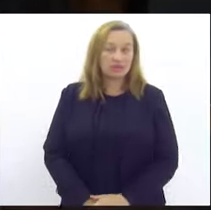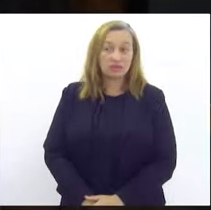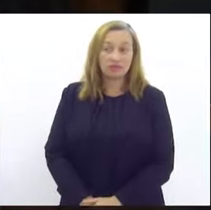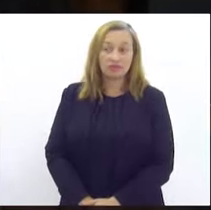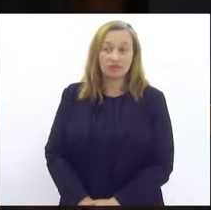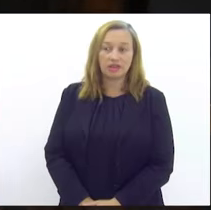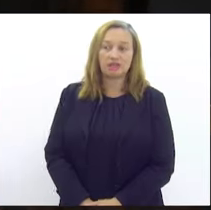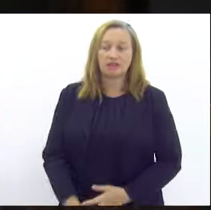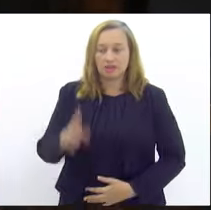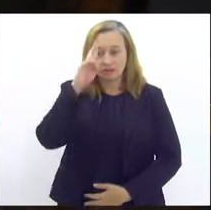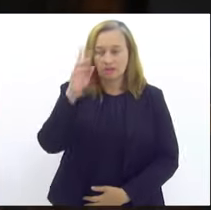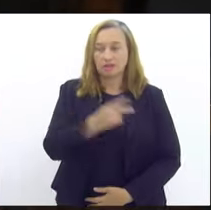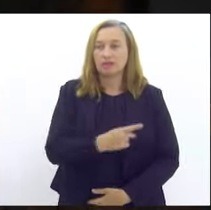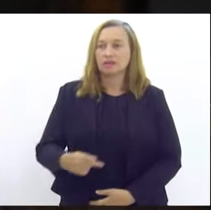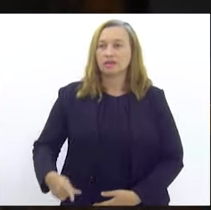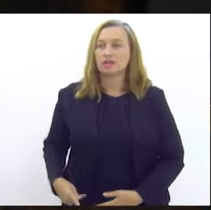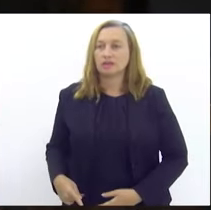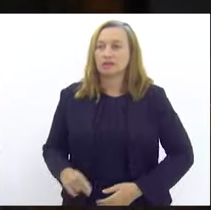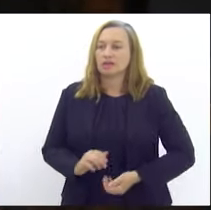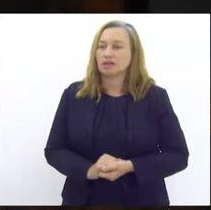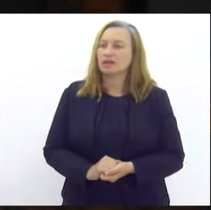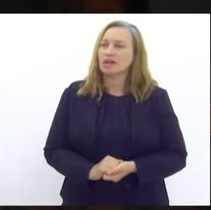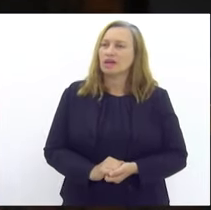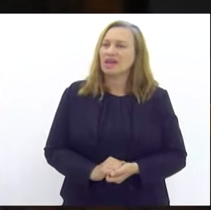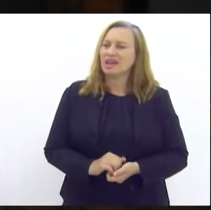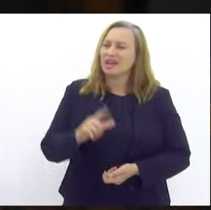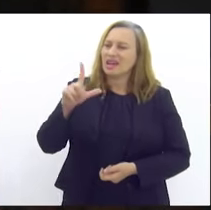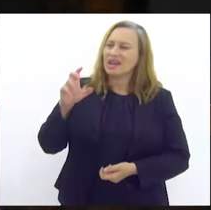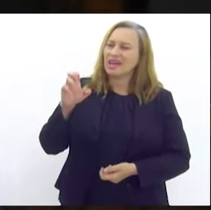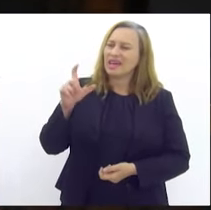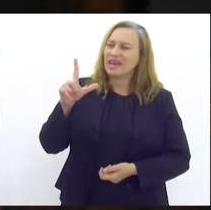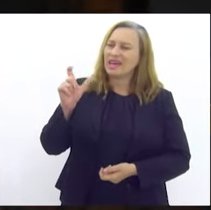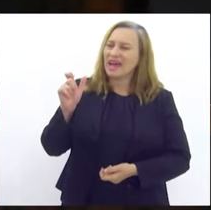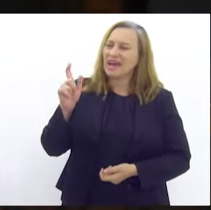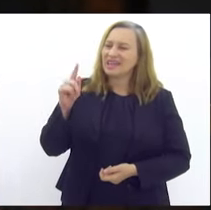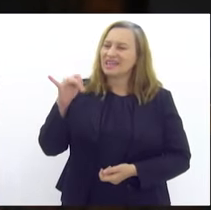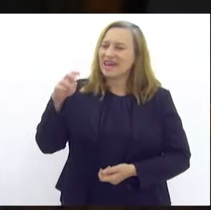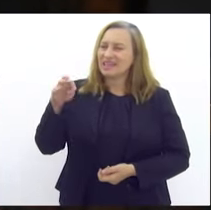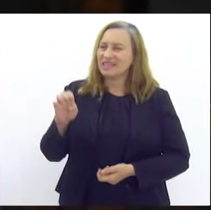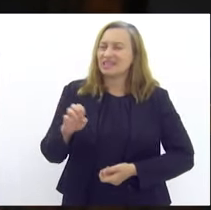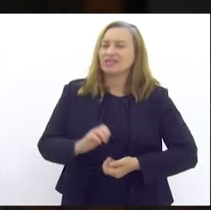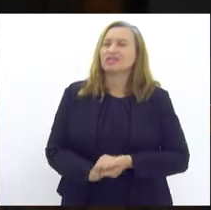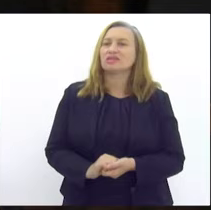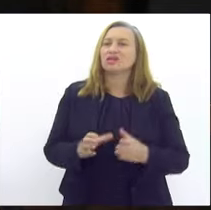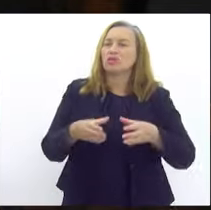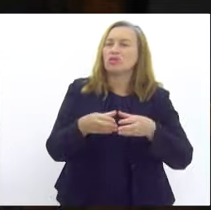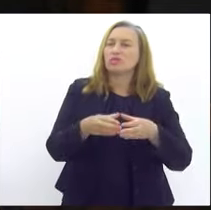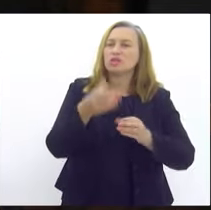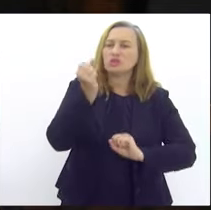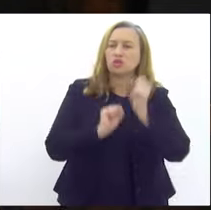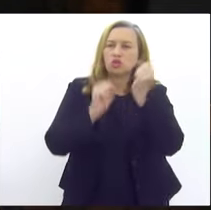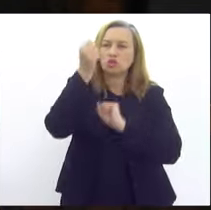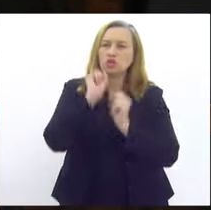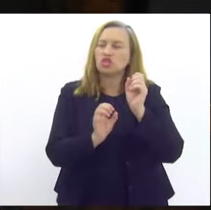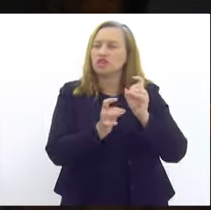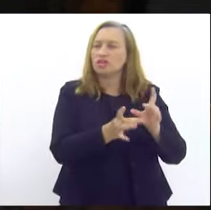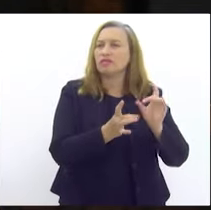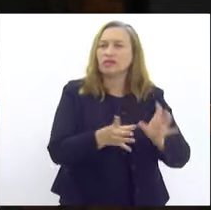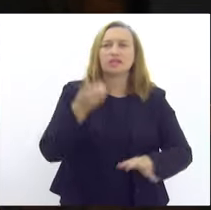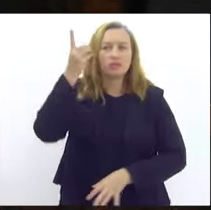Senhora Presidente, parecer pela legalidade. Pela Comissão de Economia, Indústria e Comércio, o deputado Anderson